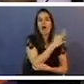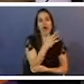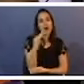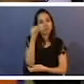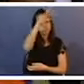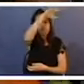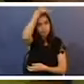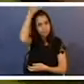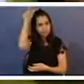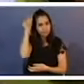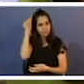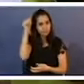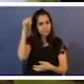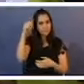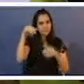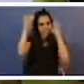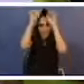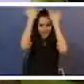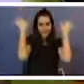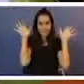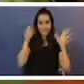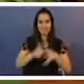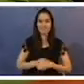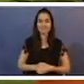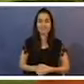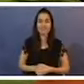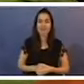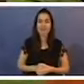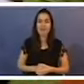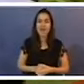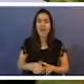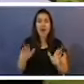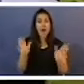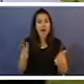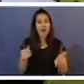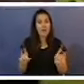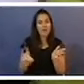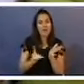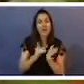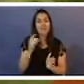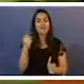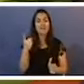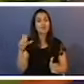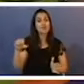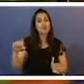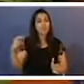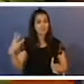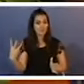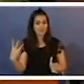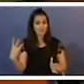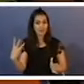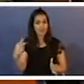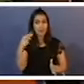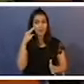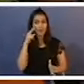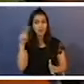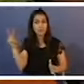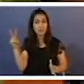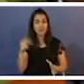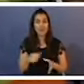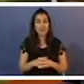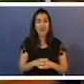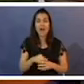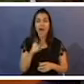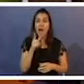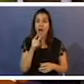então aí uma diferença e na página 193 nós vamos ver o